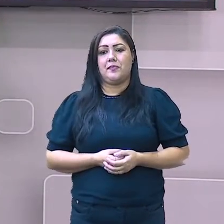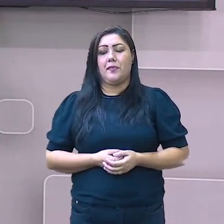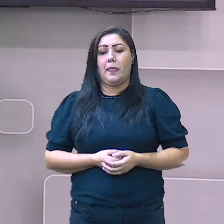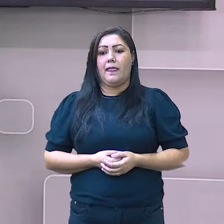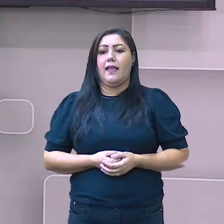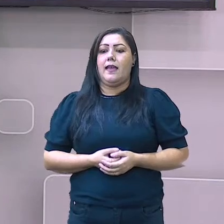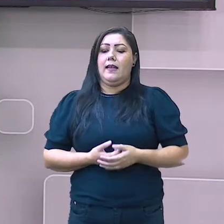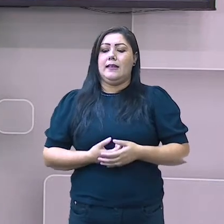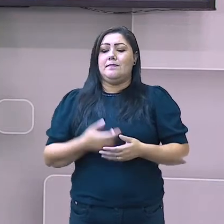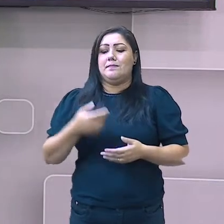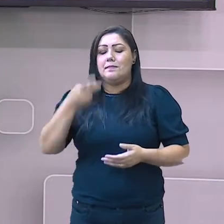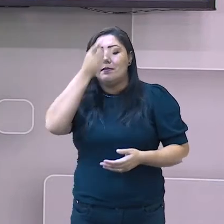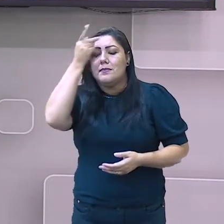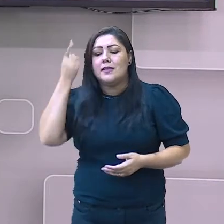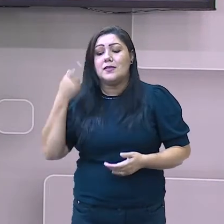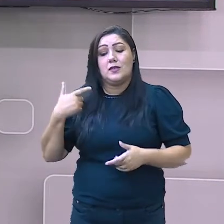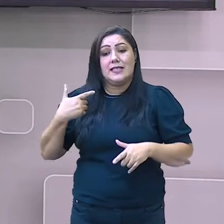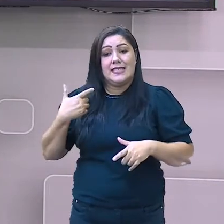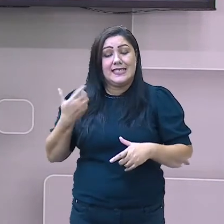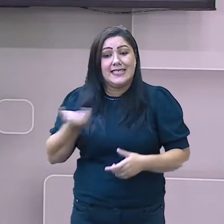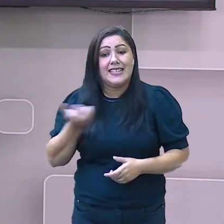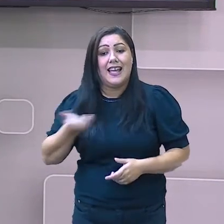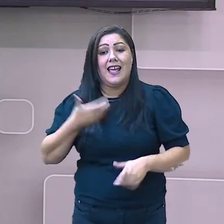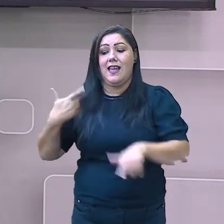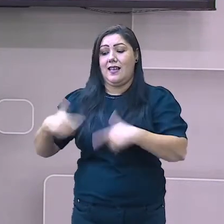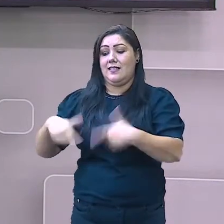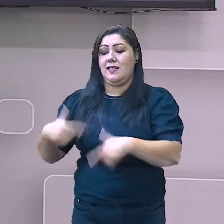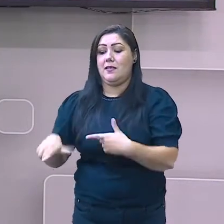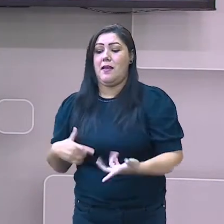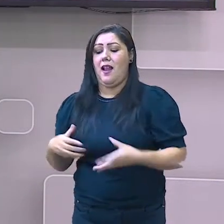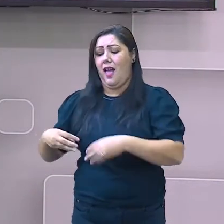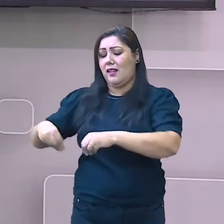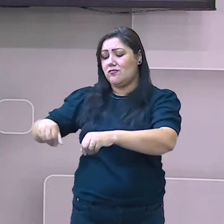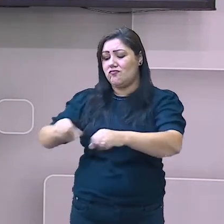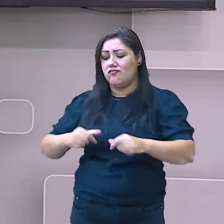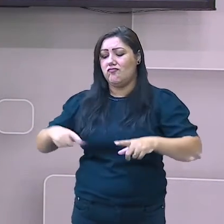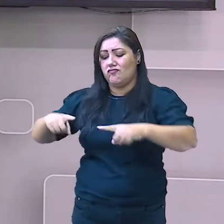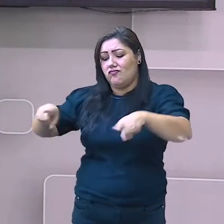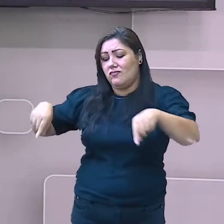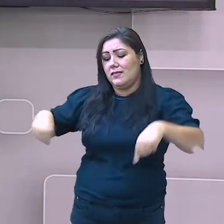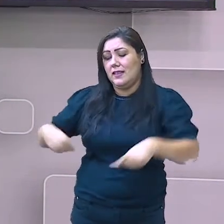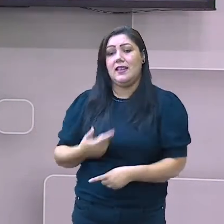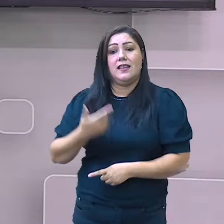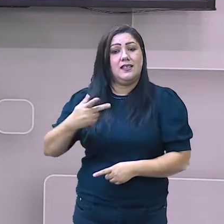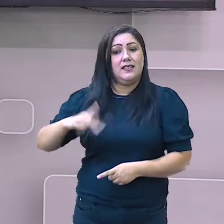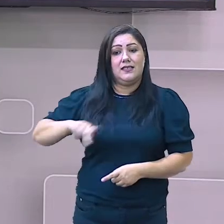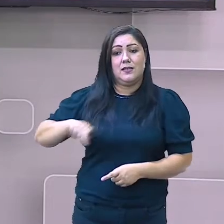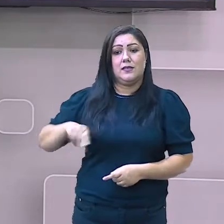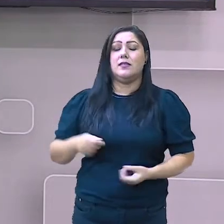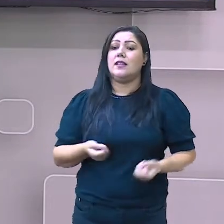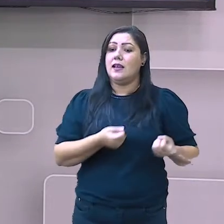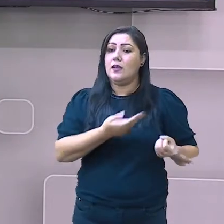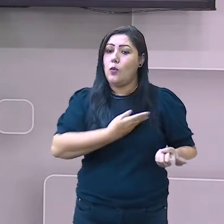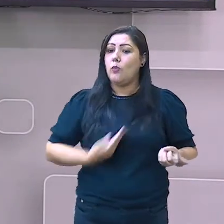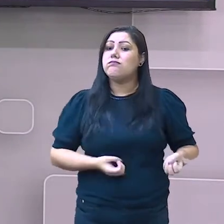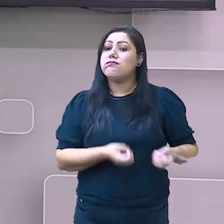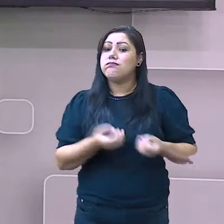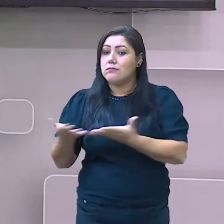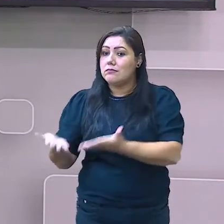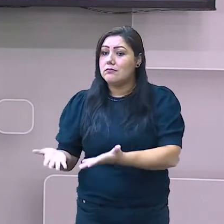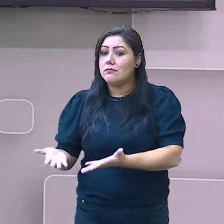terra àqueles que não têm terras. Então, a história que é do passado, de 100 anos atrás, ela